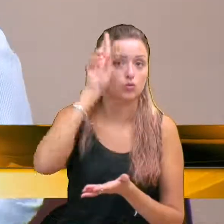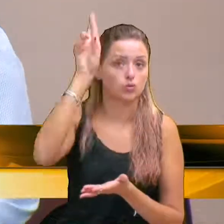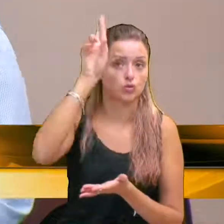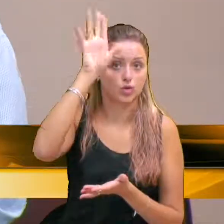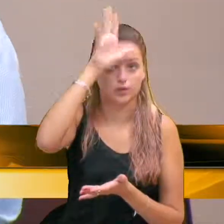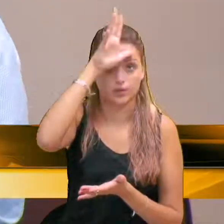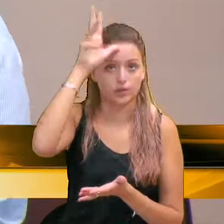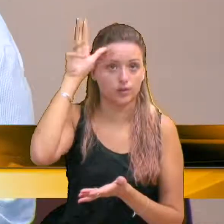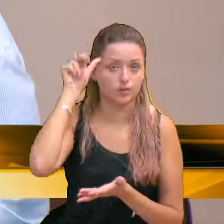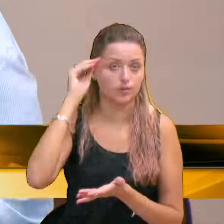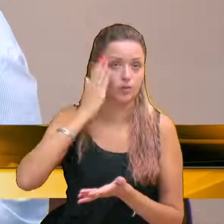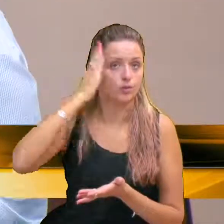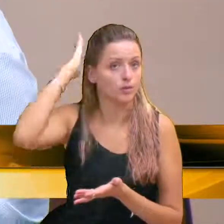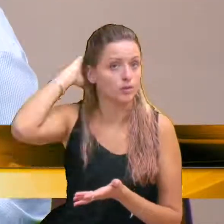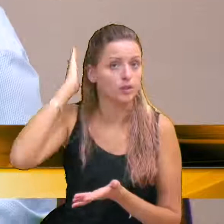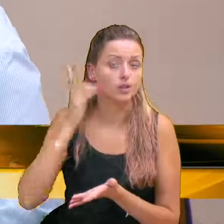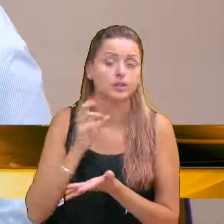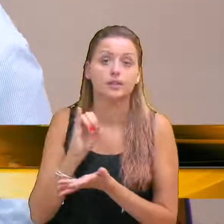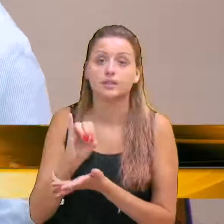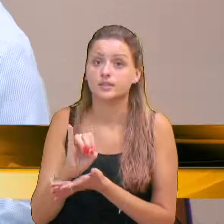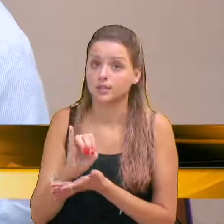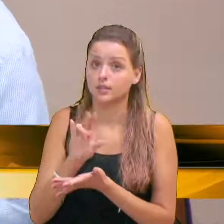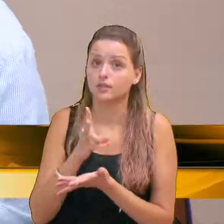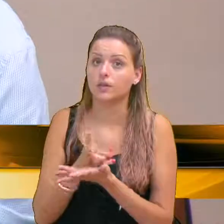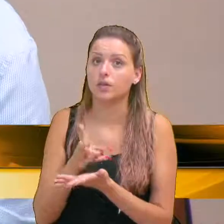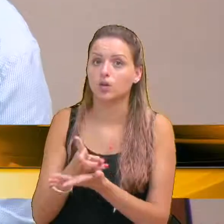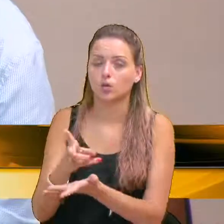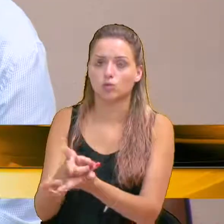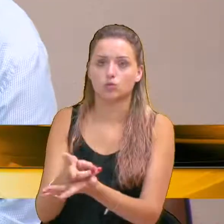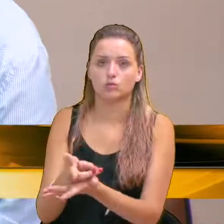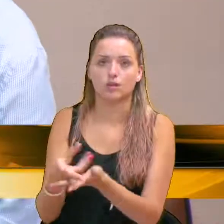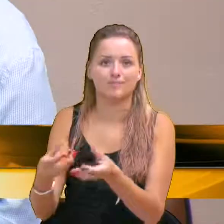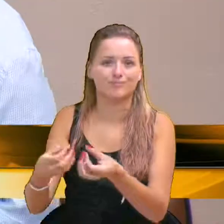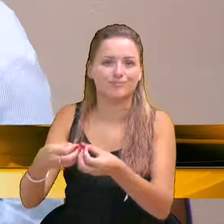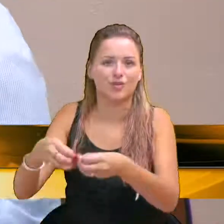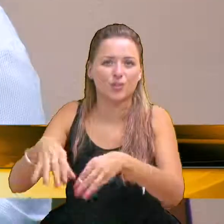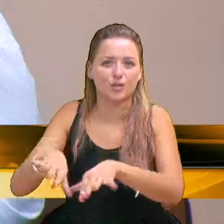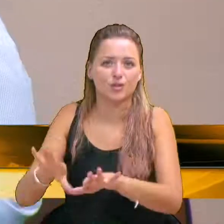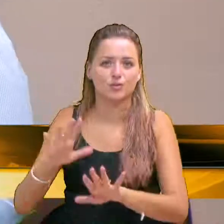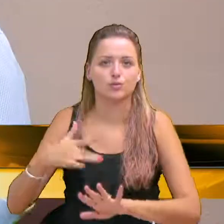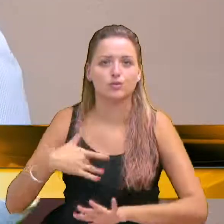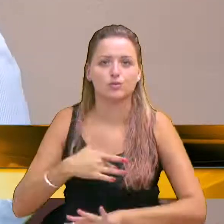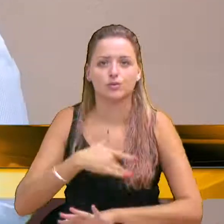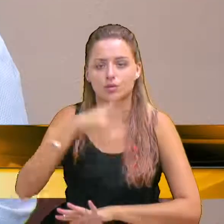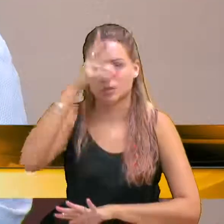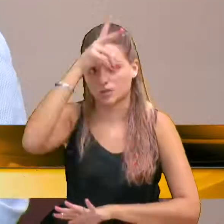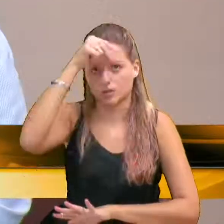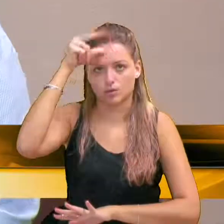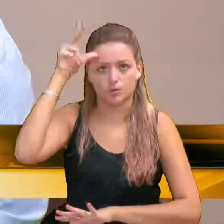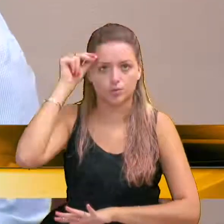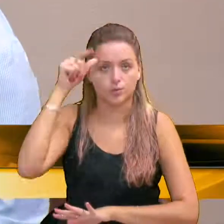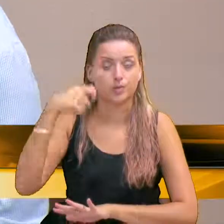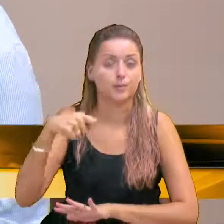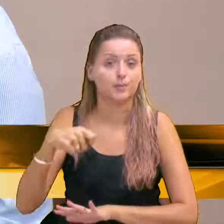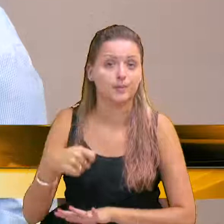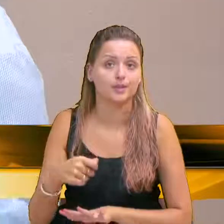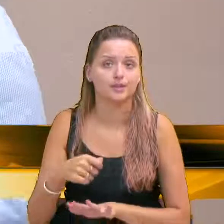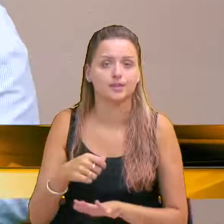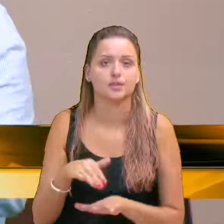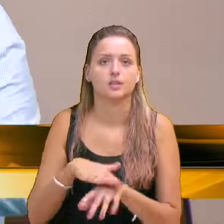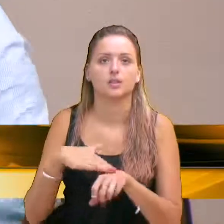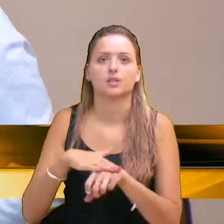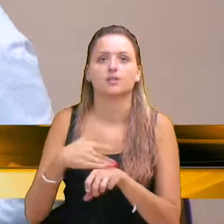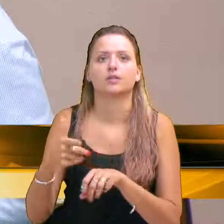né? Se vai continuar a destruição da saúde pública, né? Então, isso nós precisamos dar